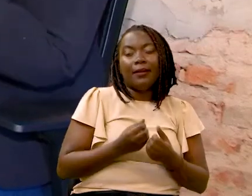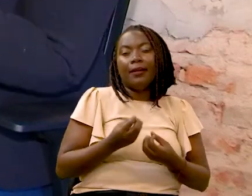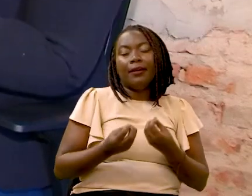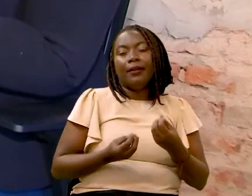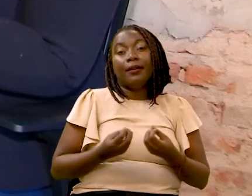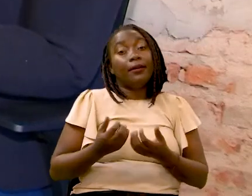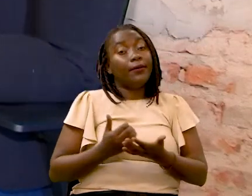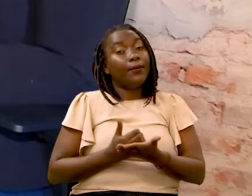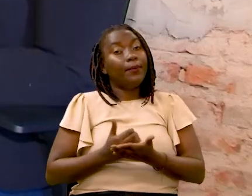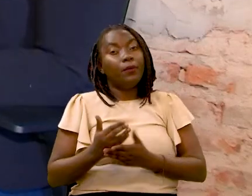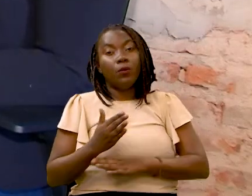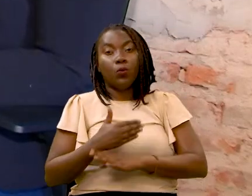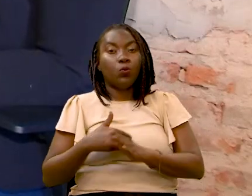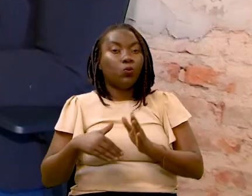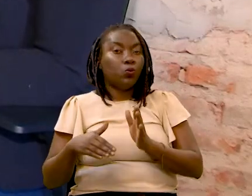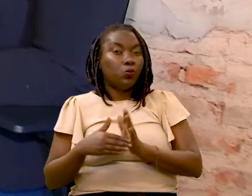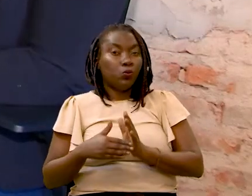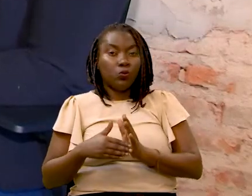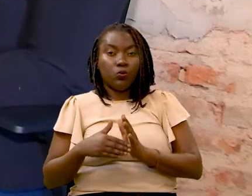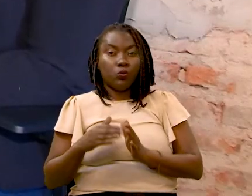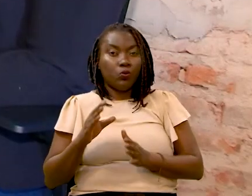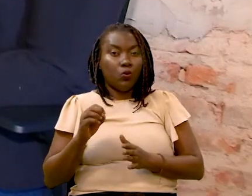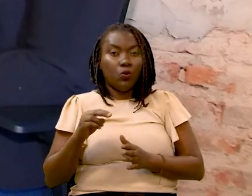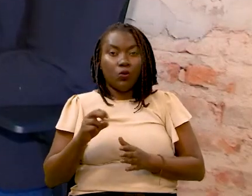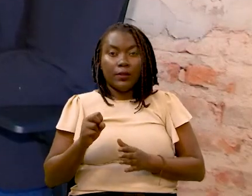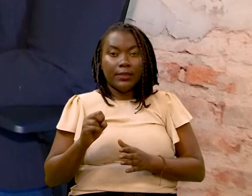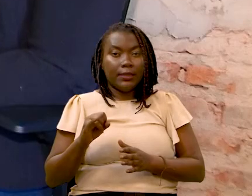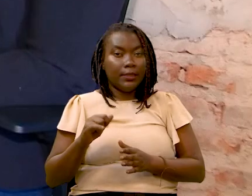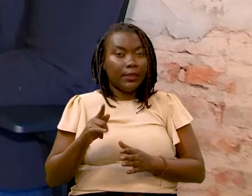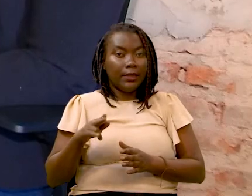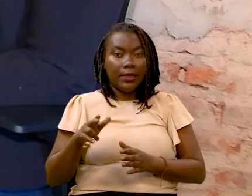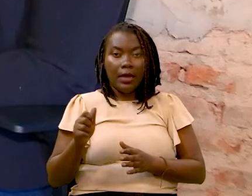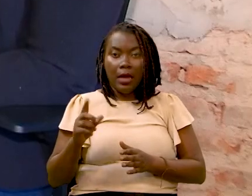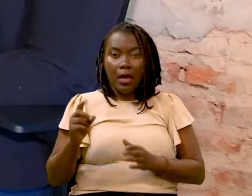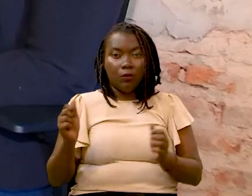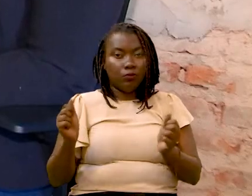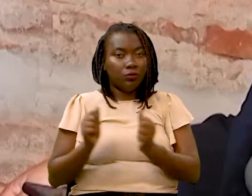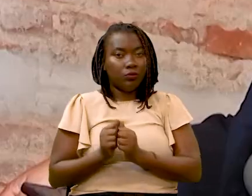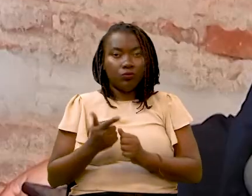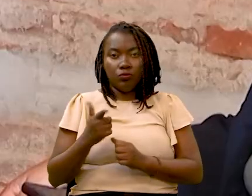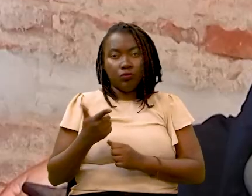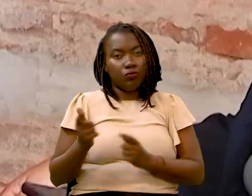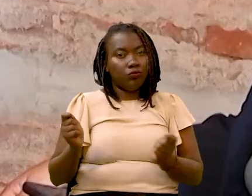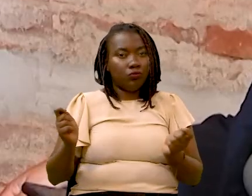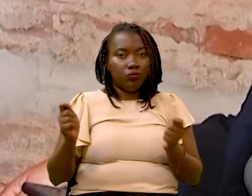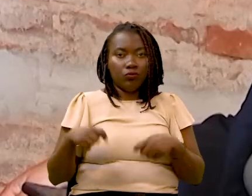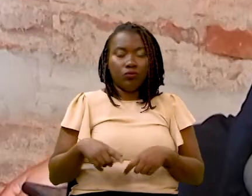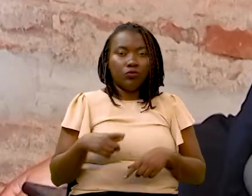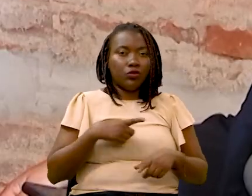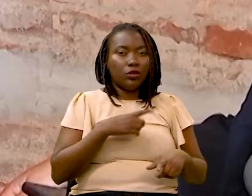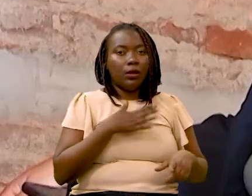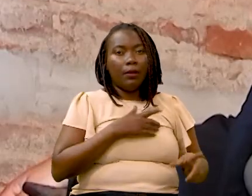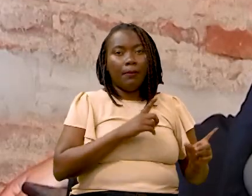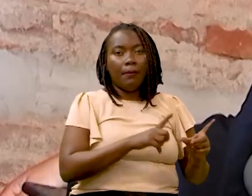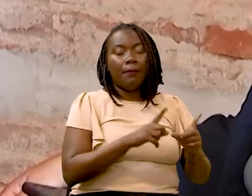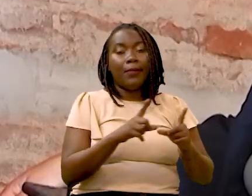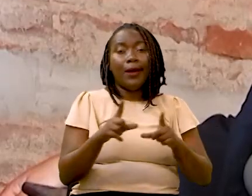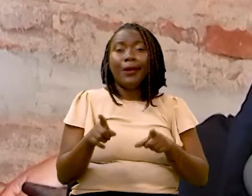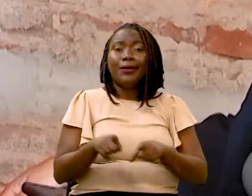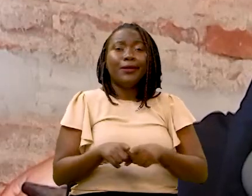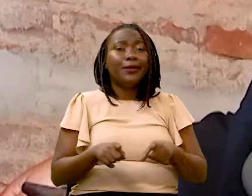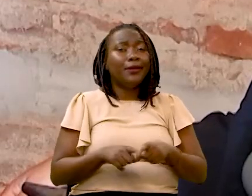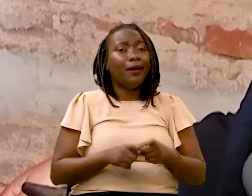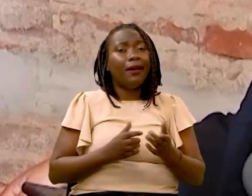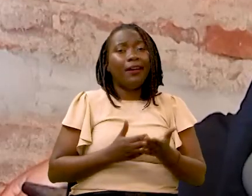Como que funciona? Então, no começo era tudo consignado, né? Porque eu não tinha a possibilidade de ter um